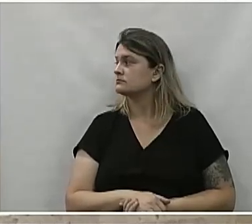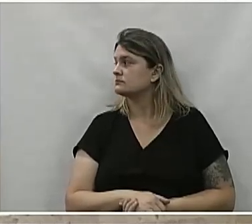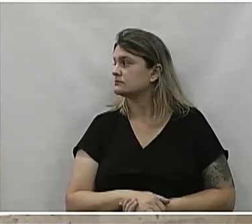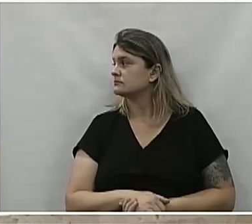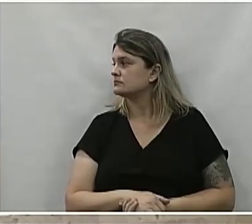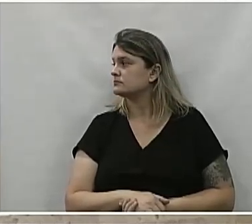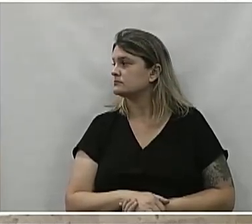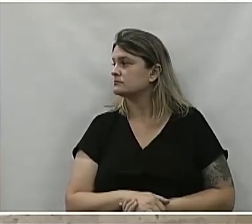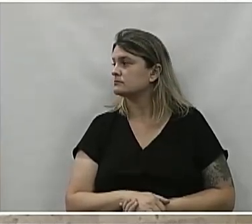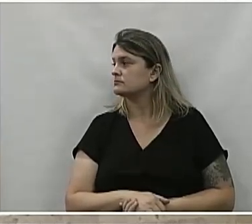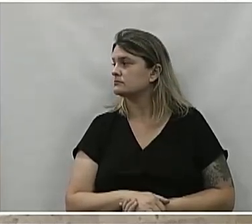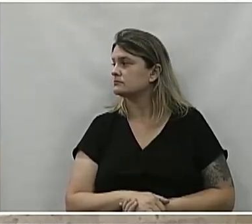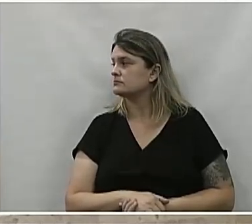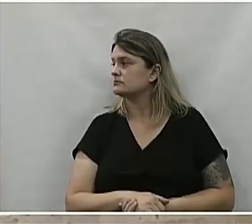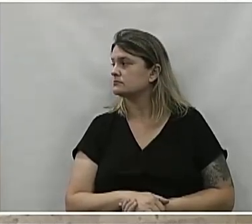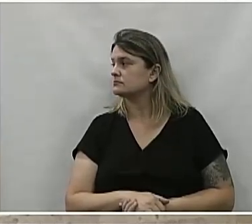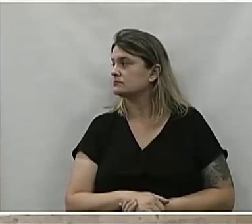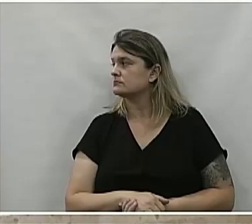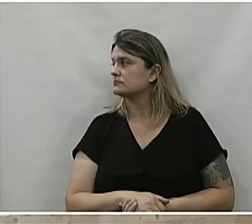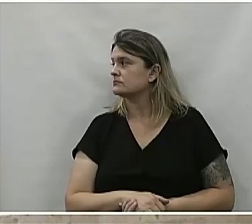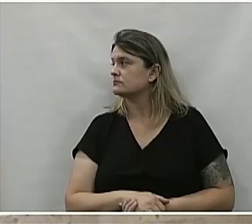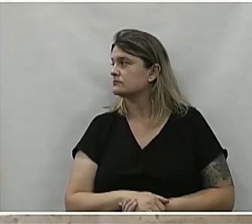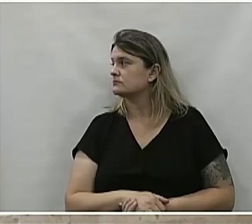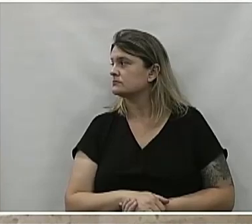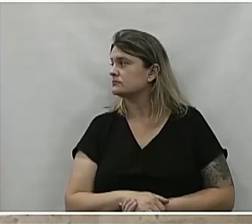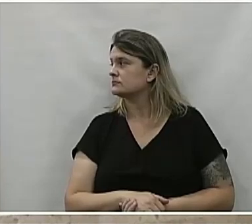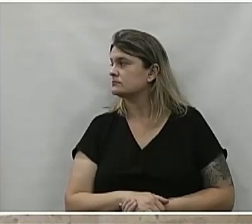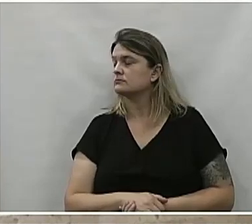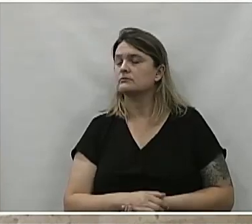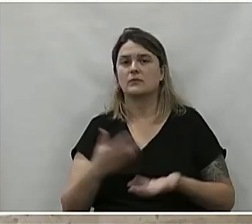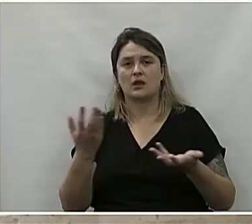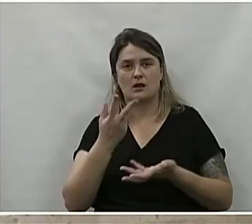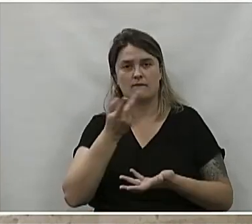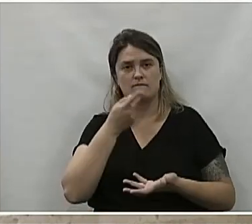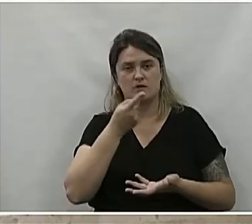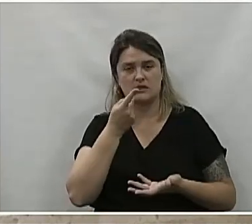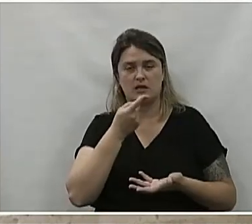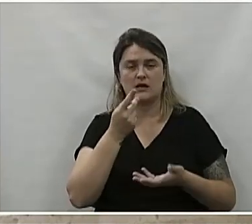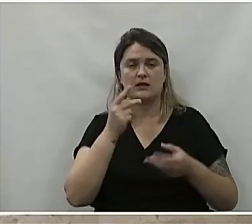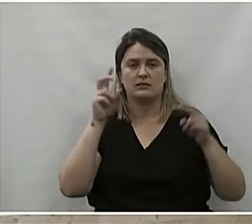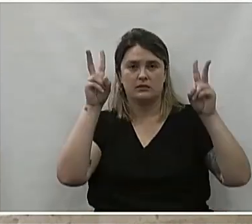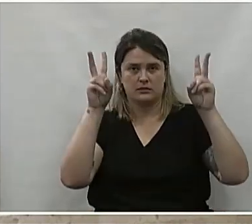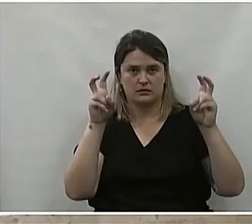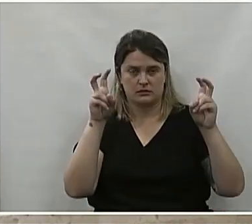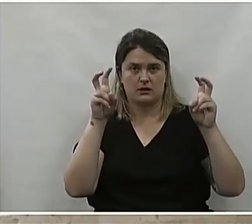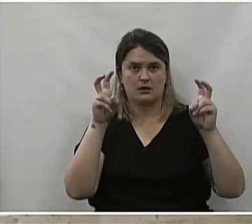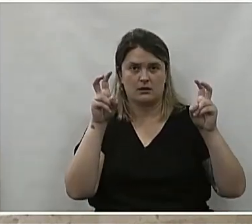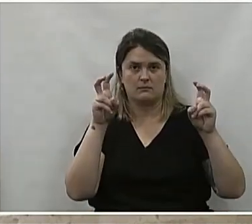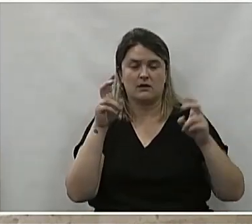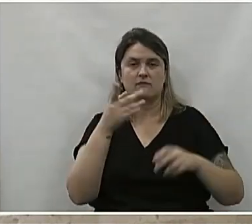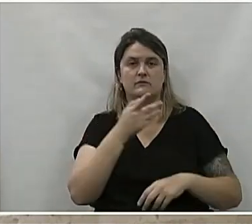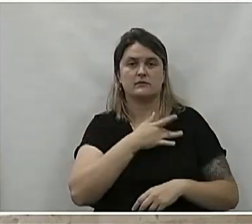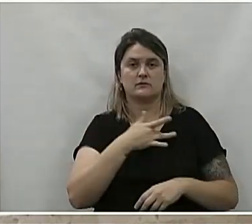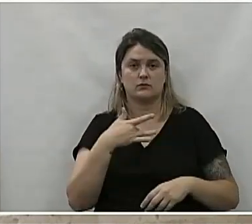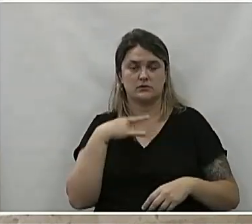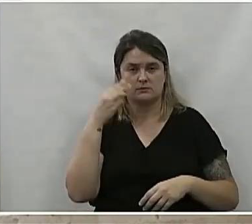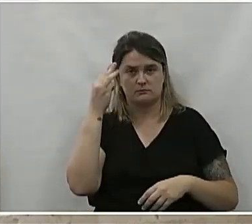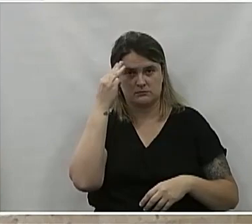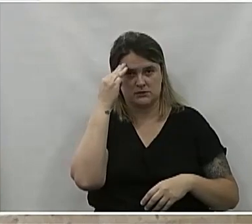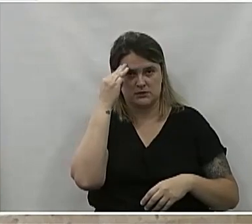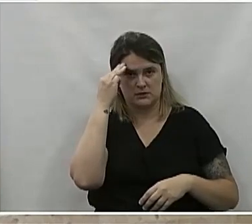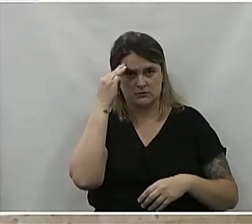De falar um pouco Então a respeito Desse assunto Que foi levantado No dia de hoje A respeito Da saúde mental